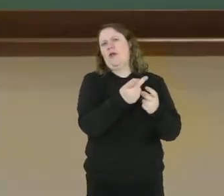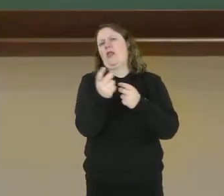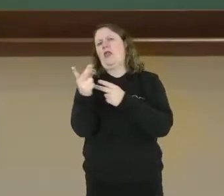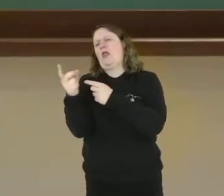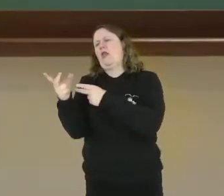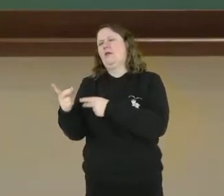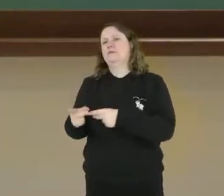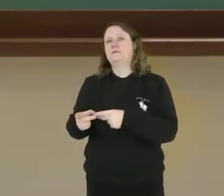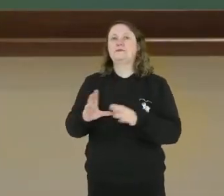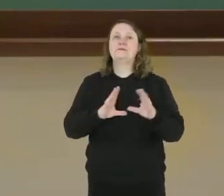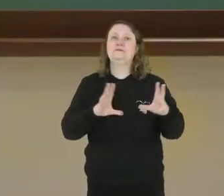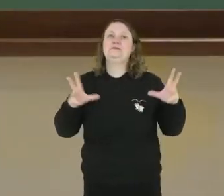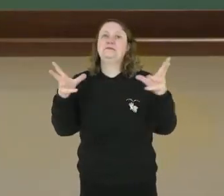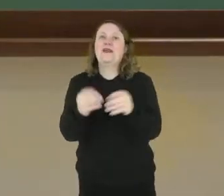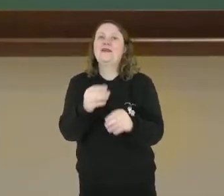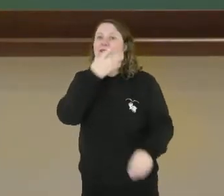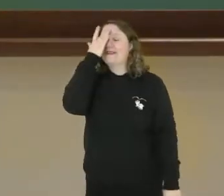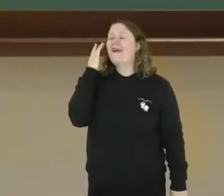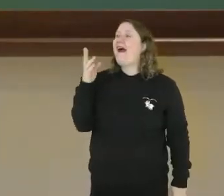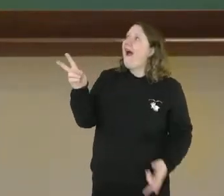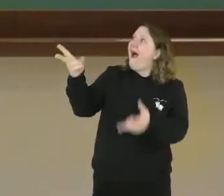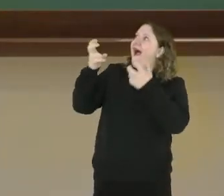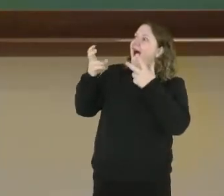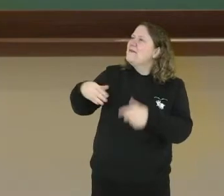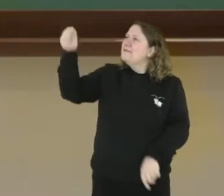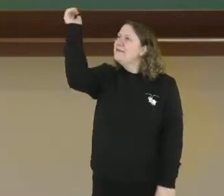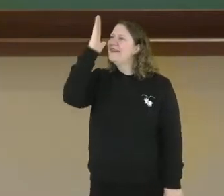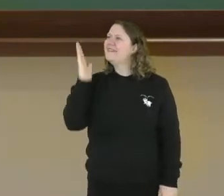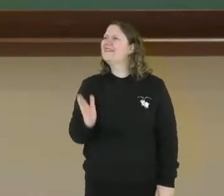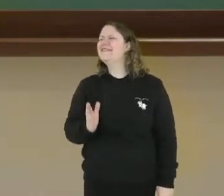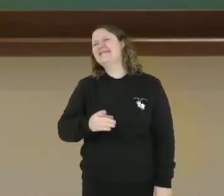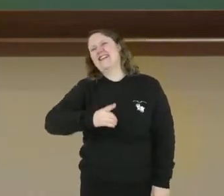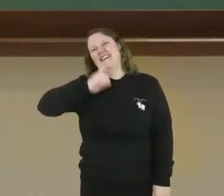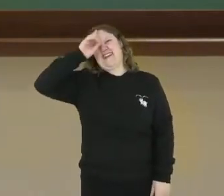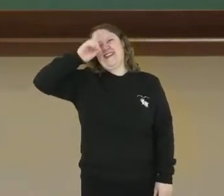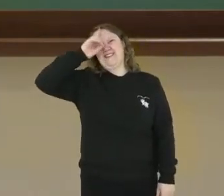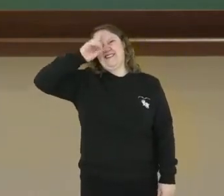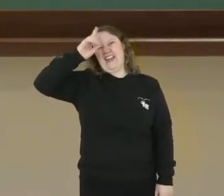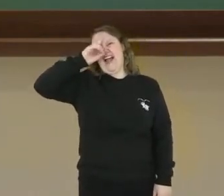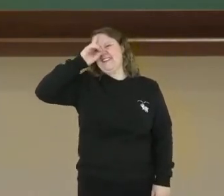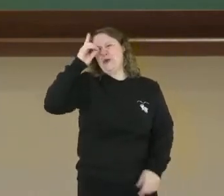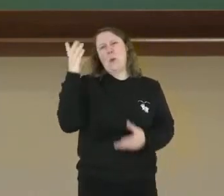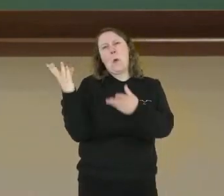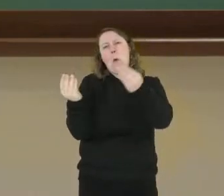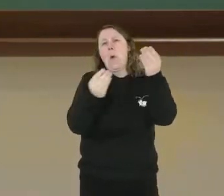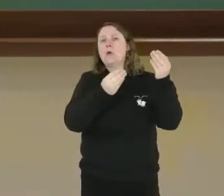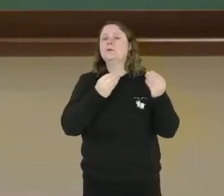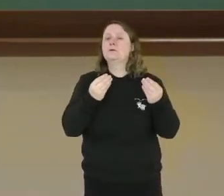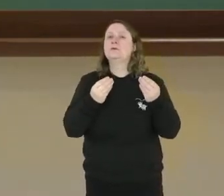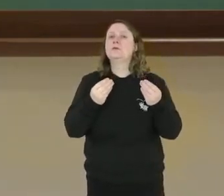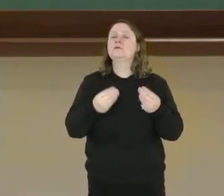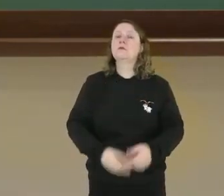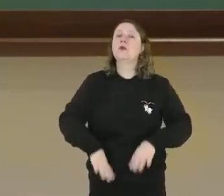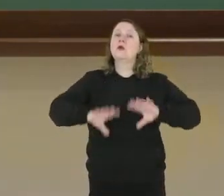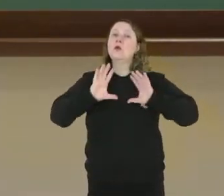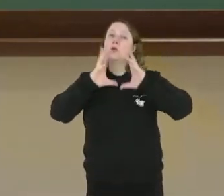é muito criativo. Então, o Brasil, nesse momento, no momento pandêmico que teve, ele